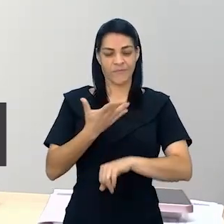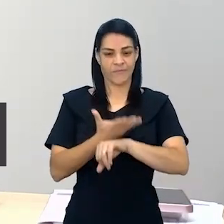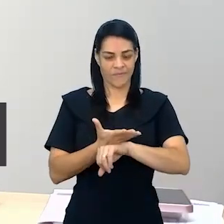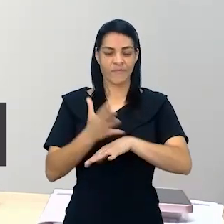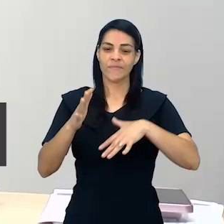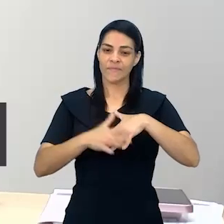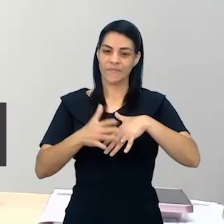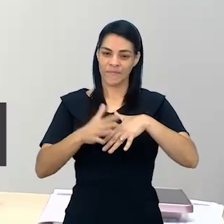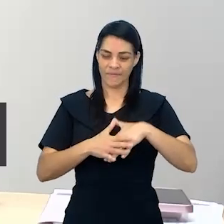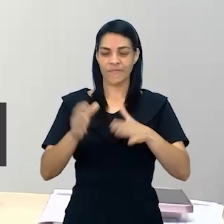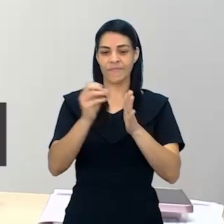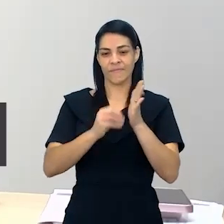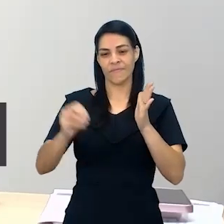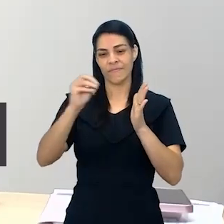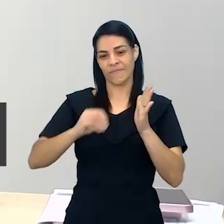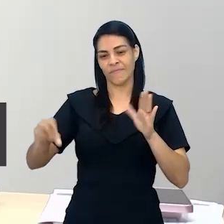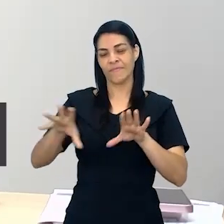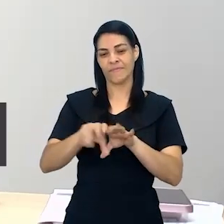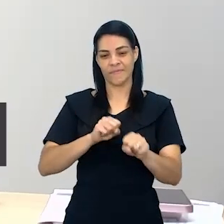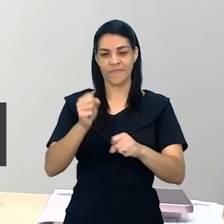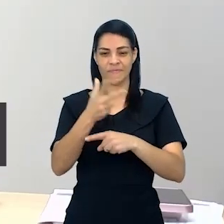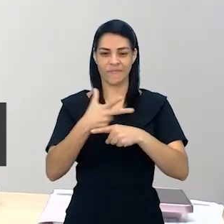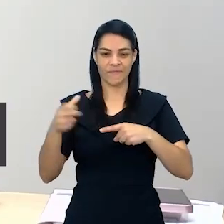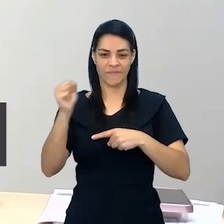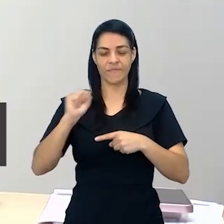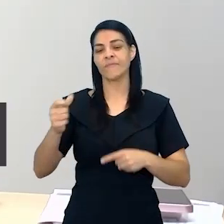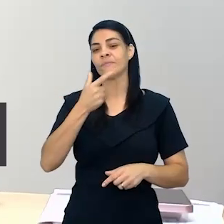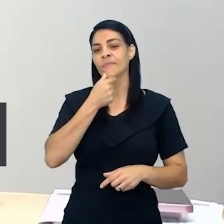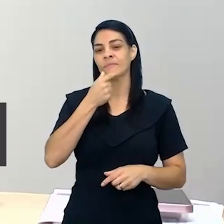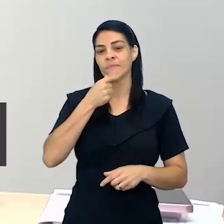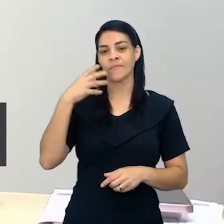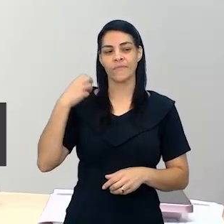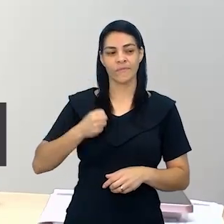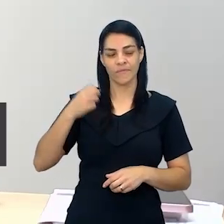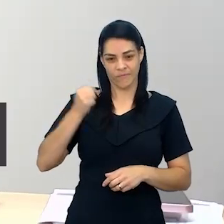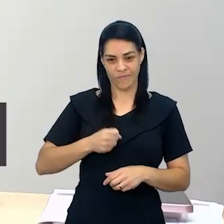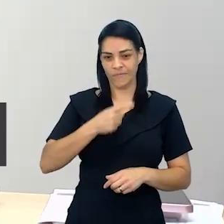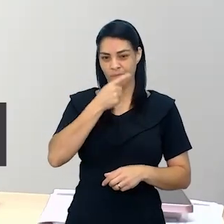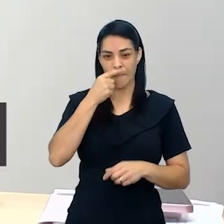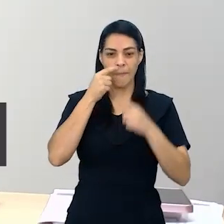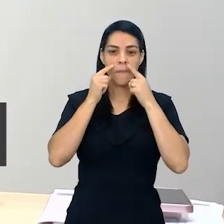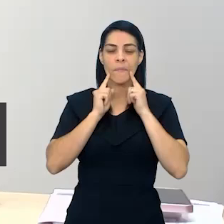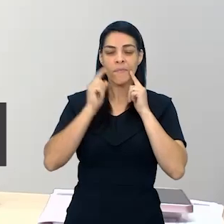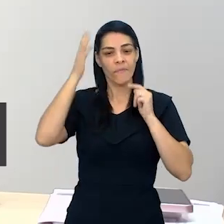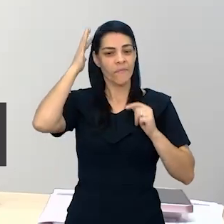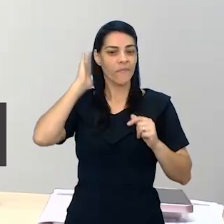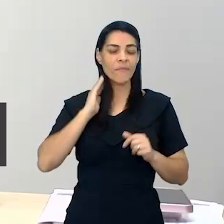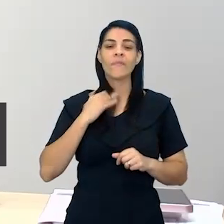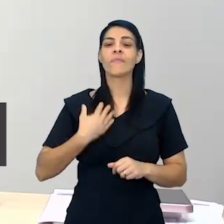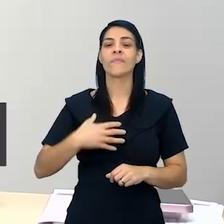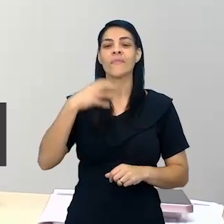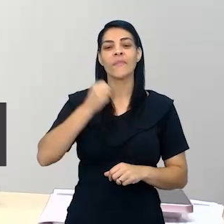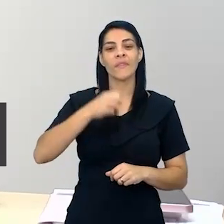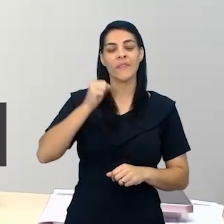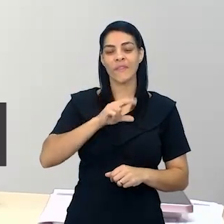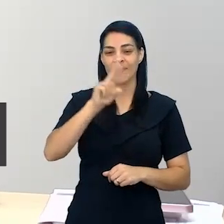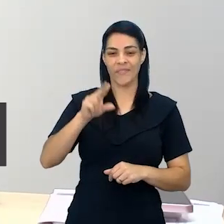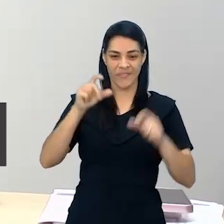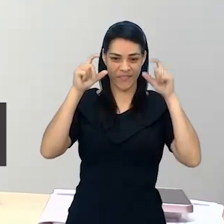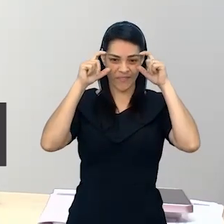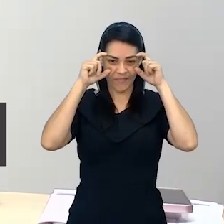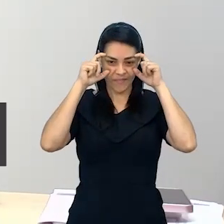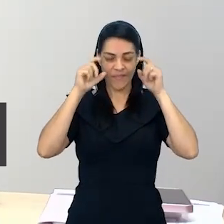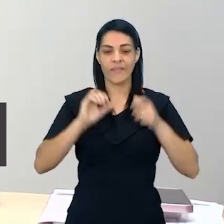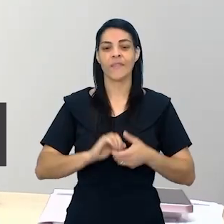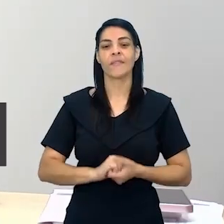efap só em um homem branco de 1,77 m cabelos e Bigode já um pouco grisalhos faça uso de óculos aí para